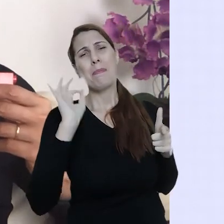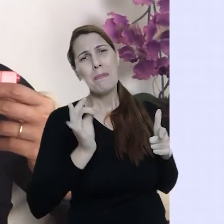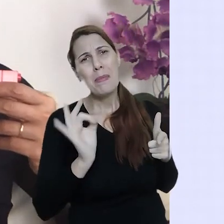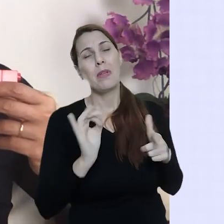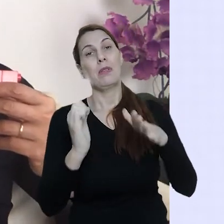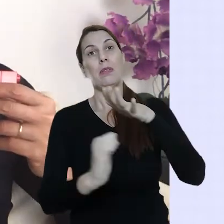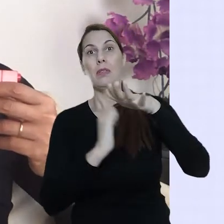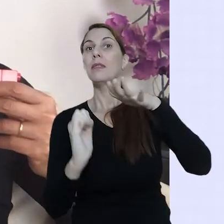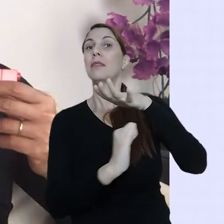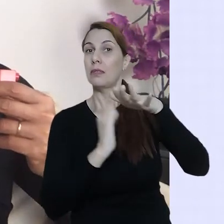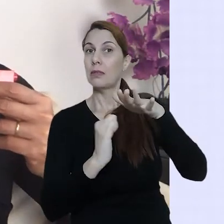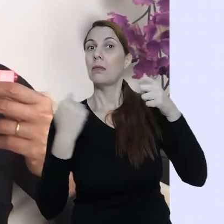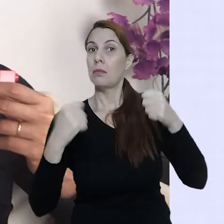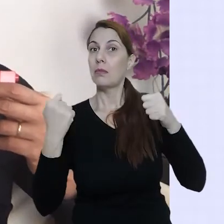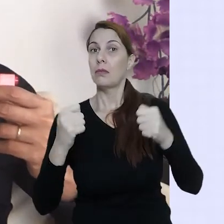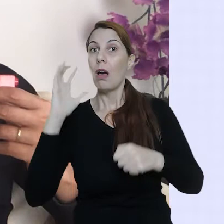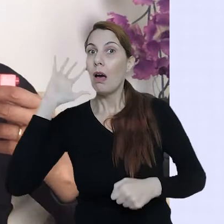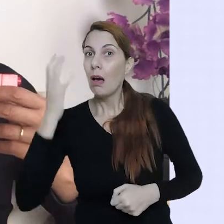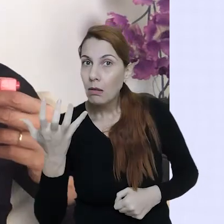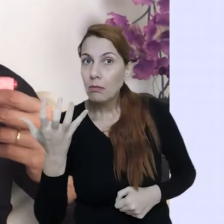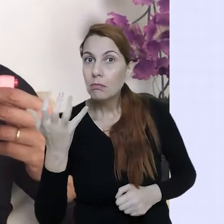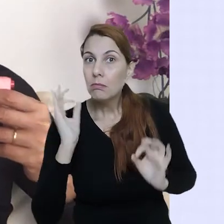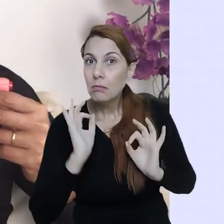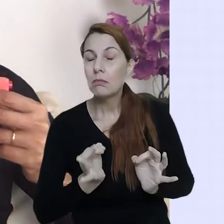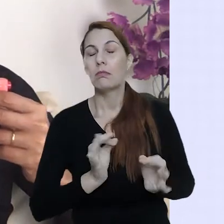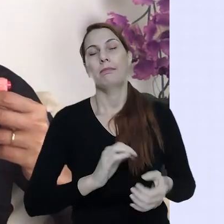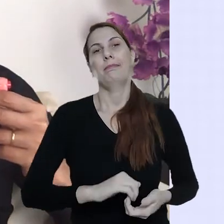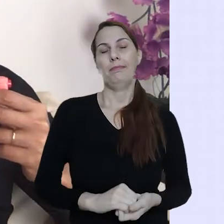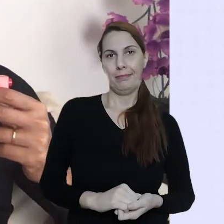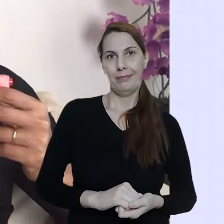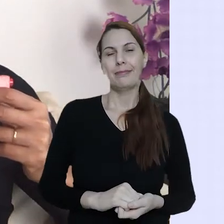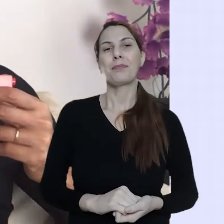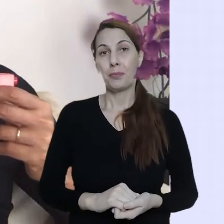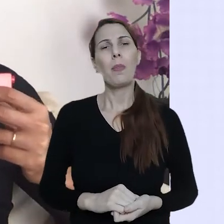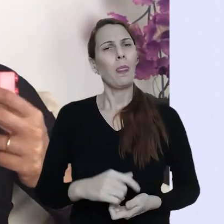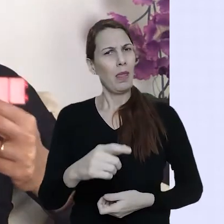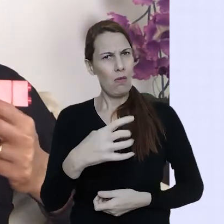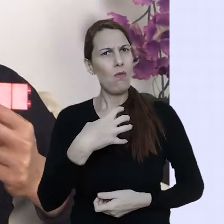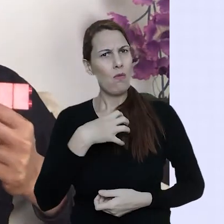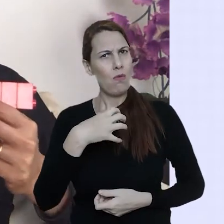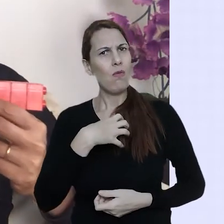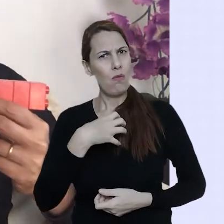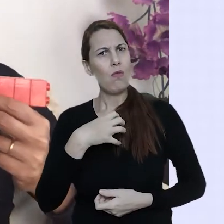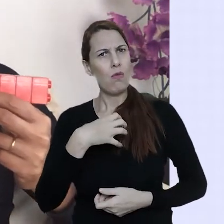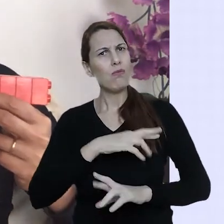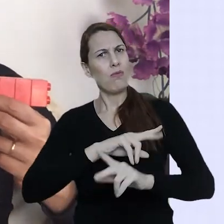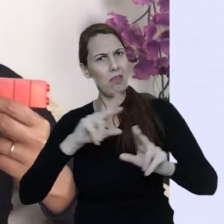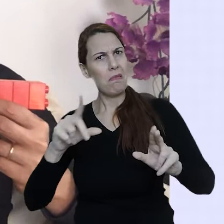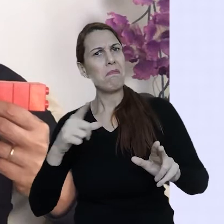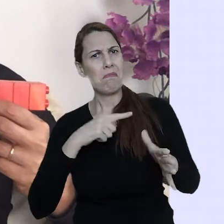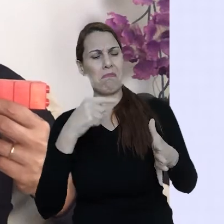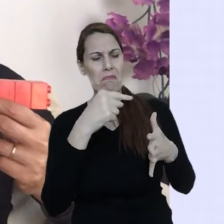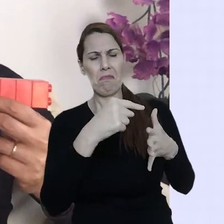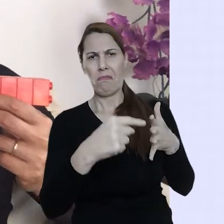importantes das empresas começarem a resolver. E tem maneiras.